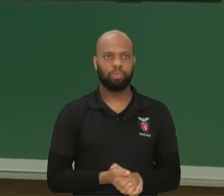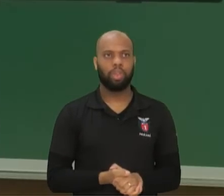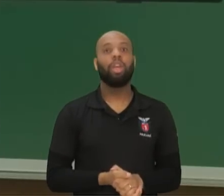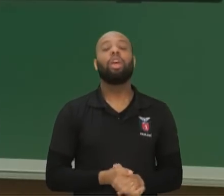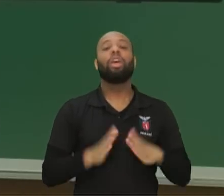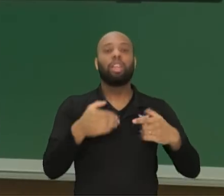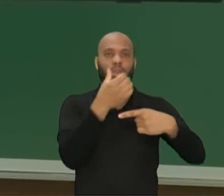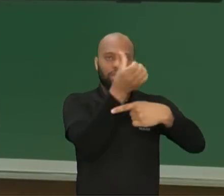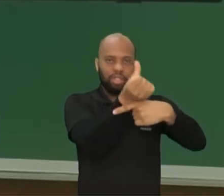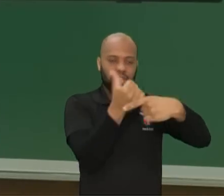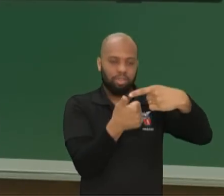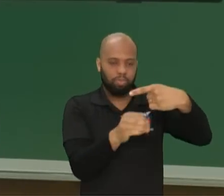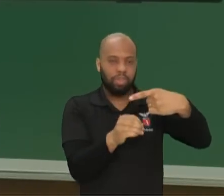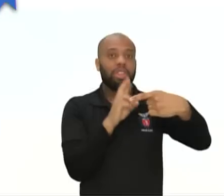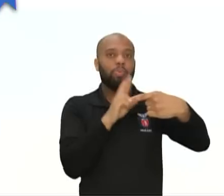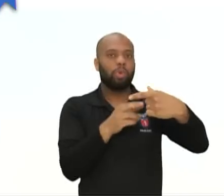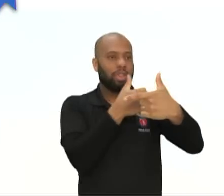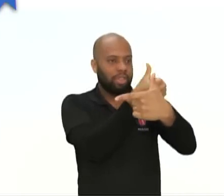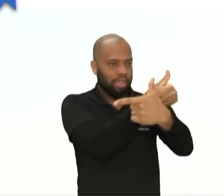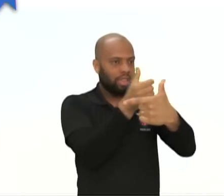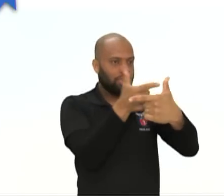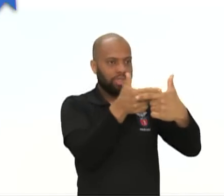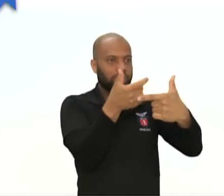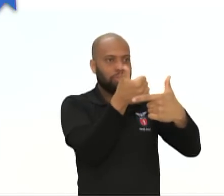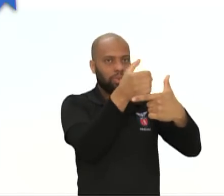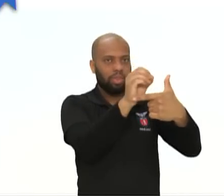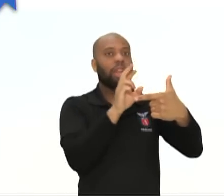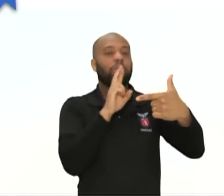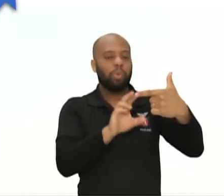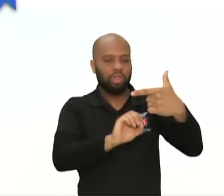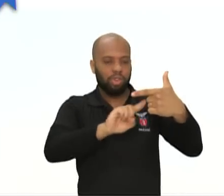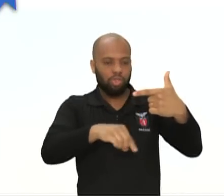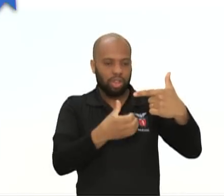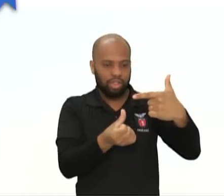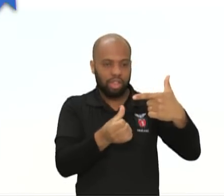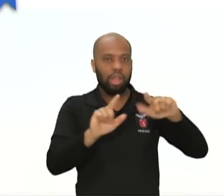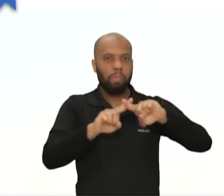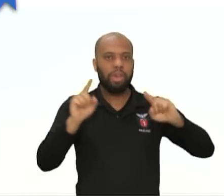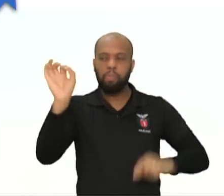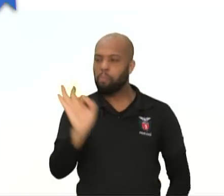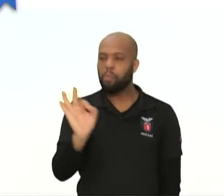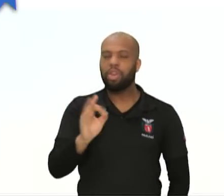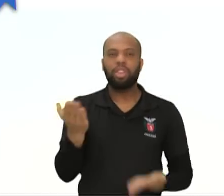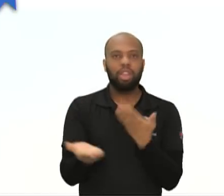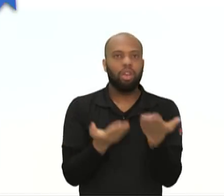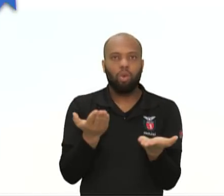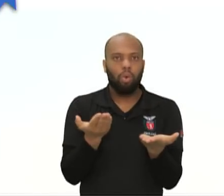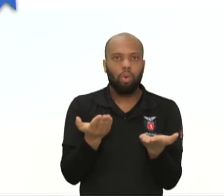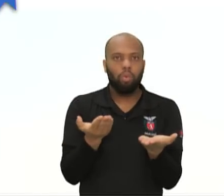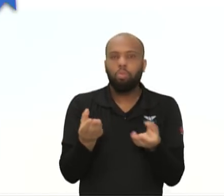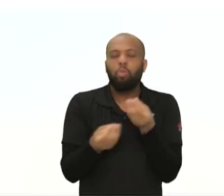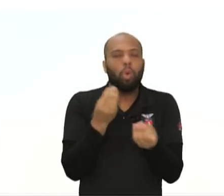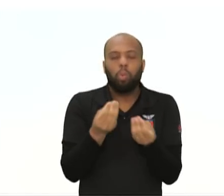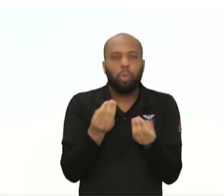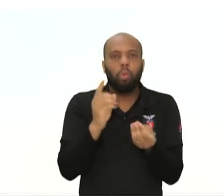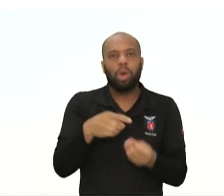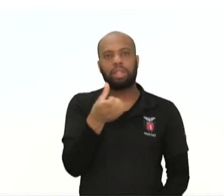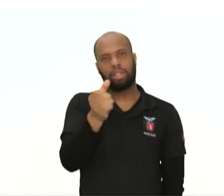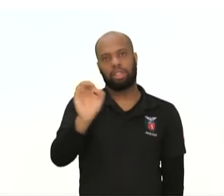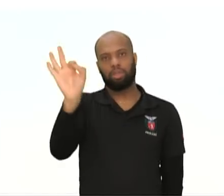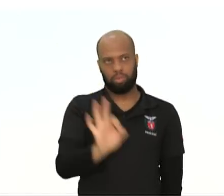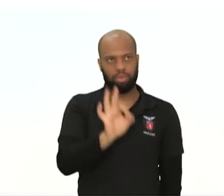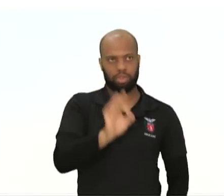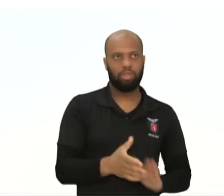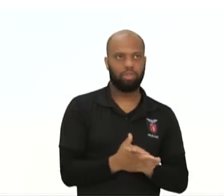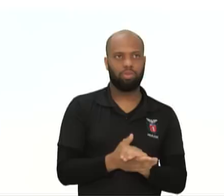Isso é igual a 0,6, que em percentual isso significa quanto? 60%, né? Então, realizamos